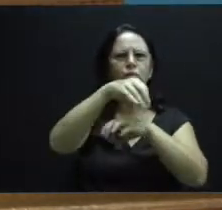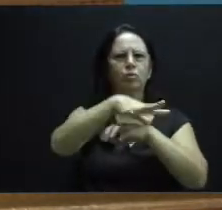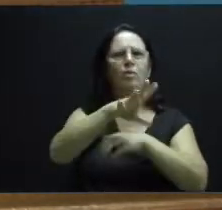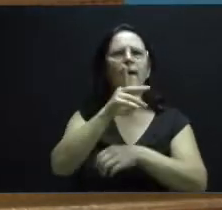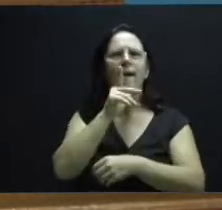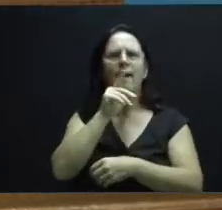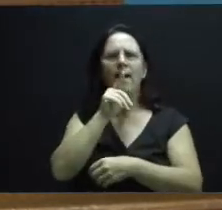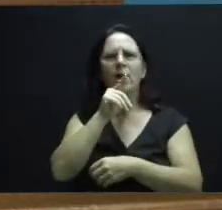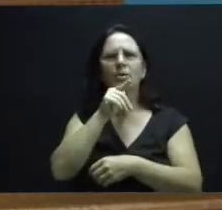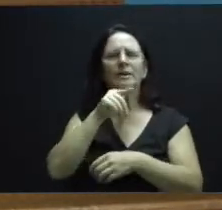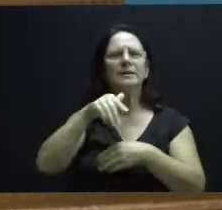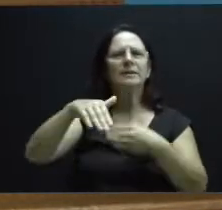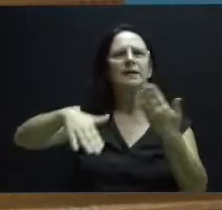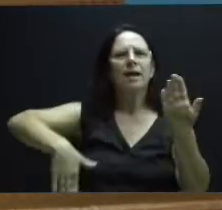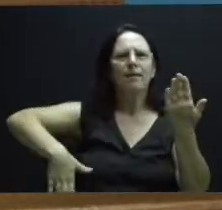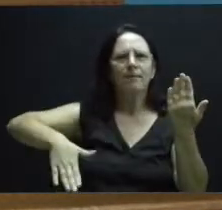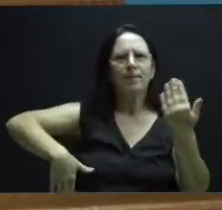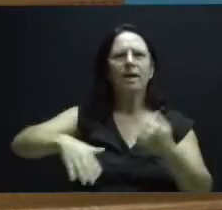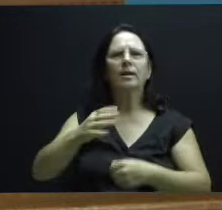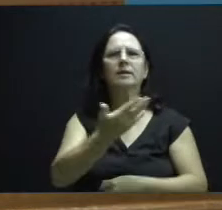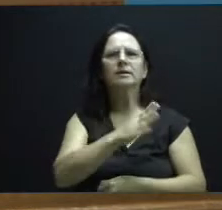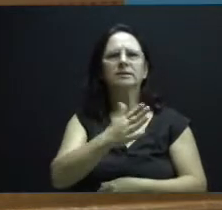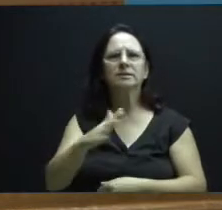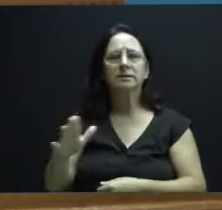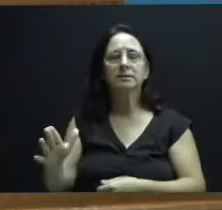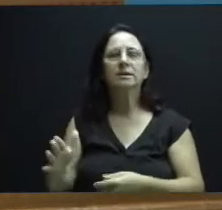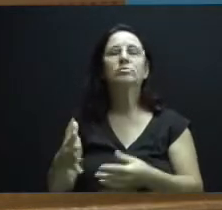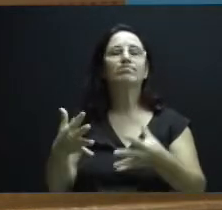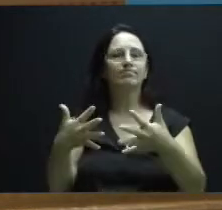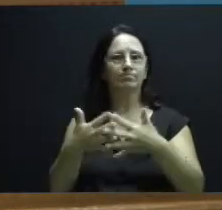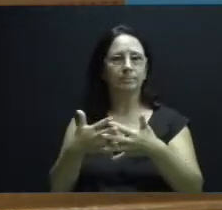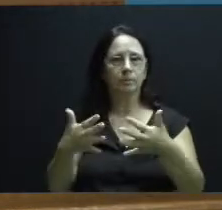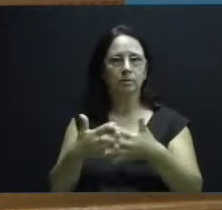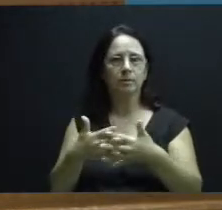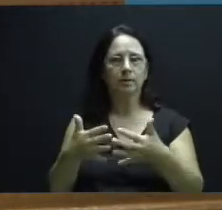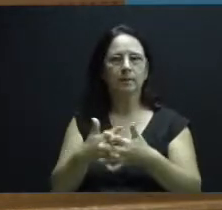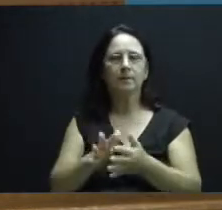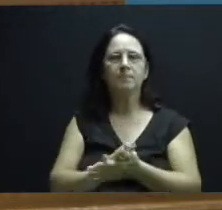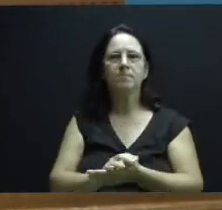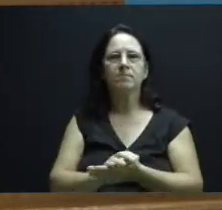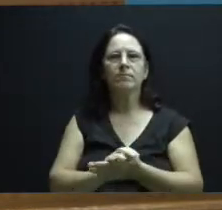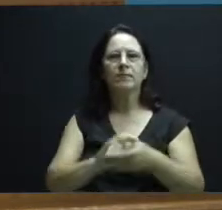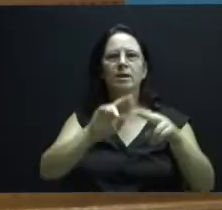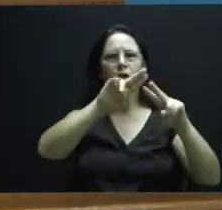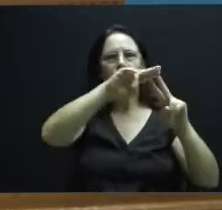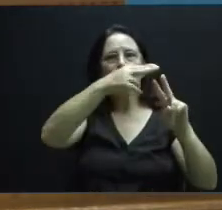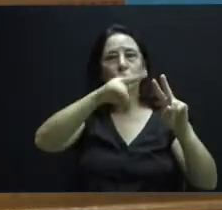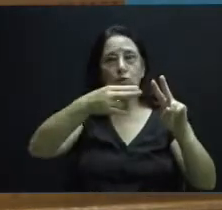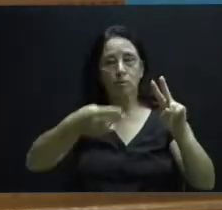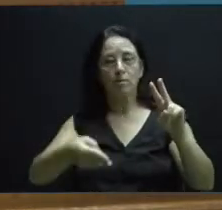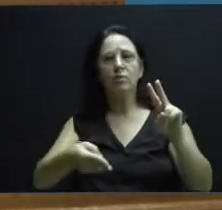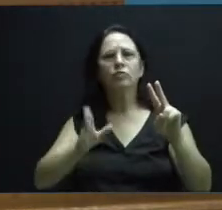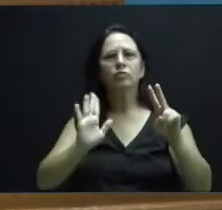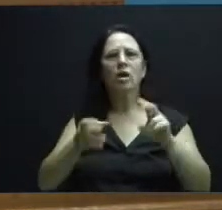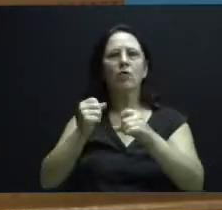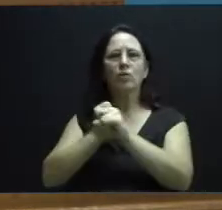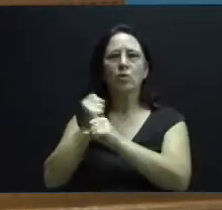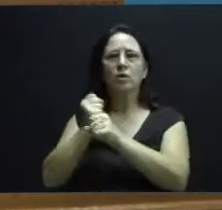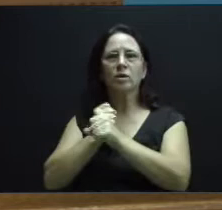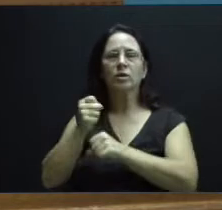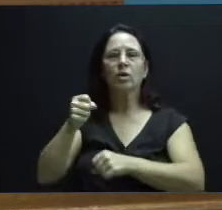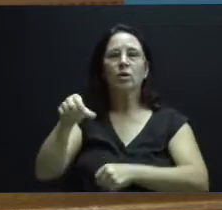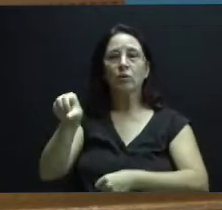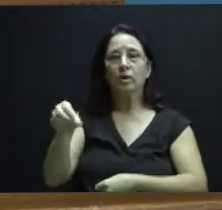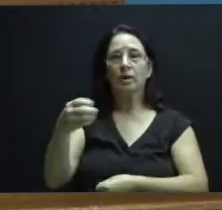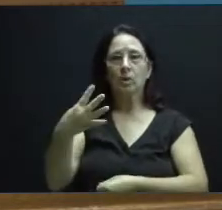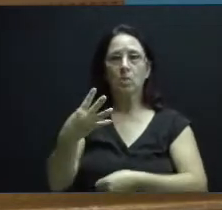a praia de santos praticamente ou seja uma questão bem complicada e de uma barragem de uma represa que foi construída 94 anos